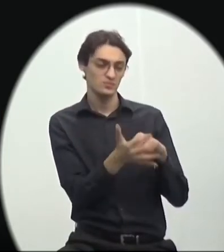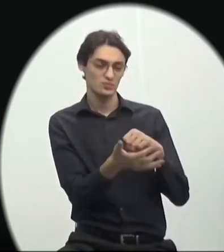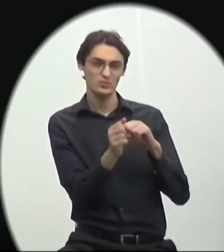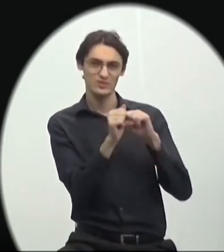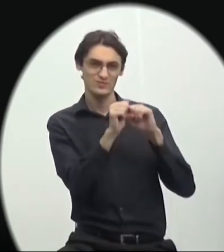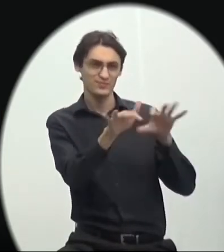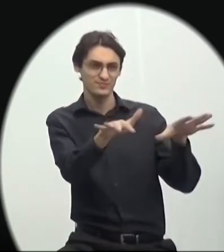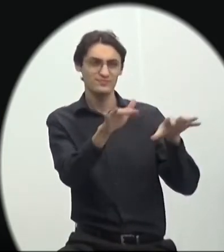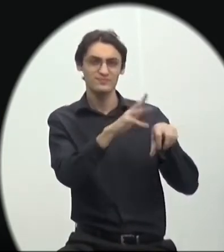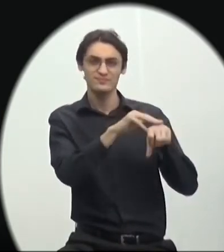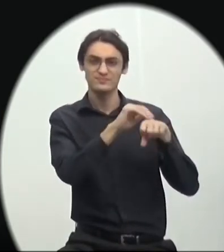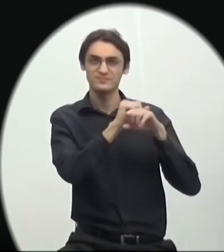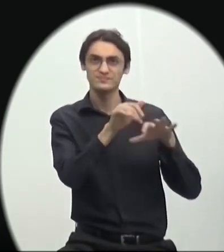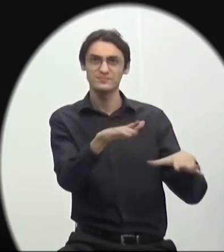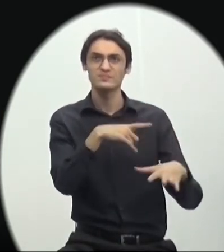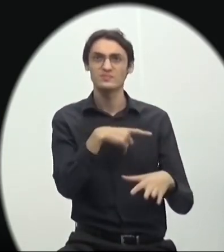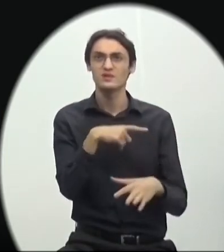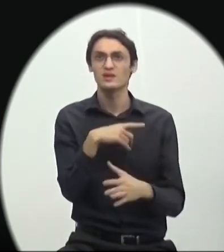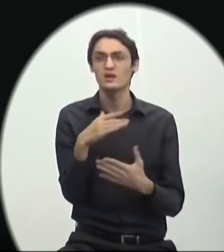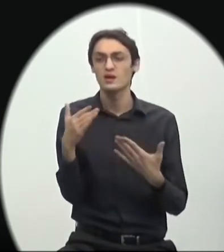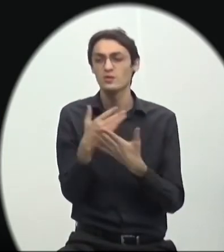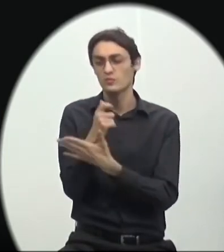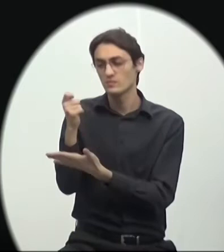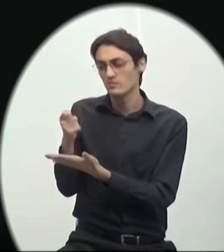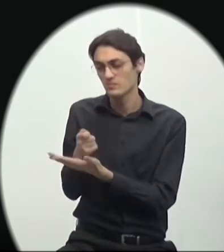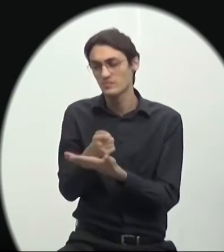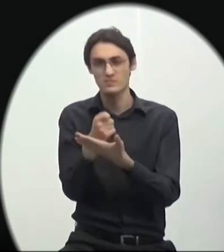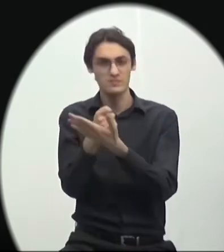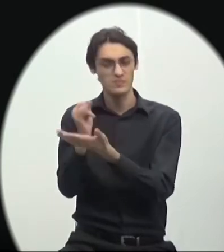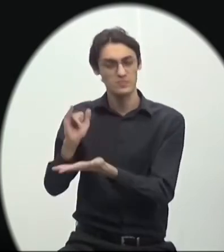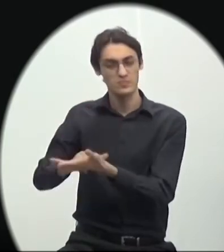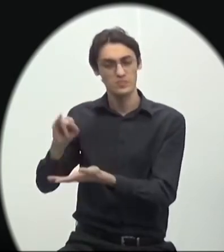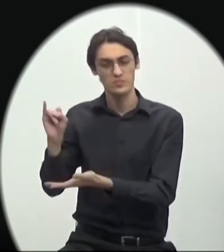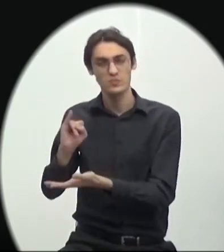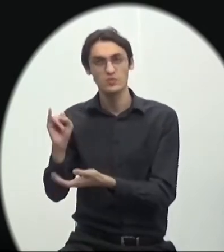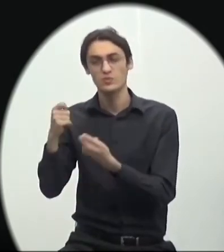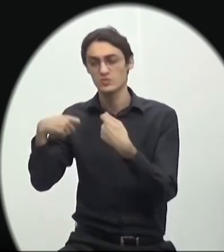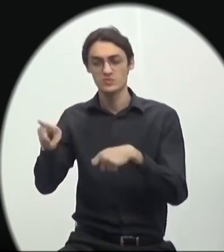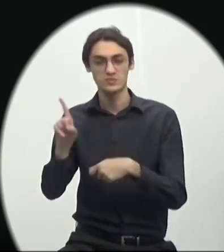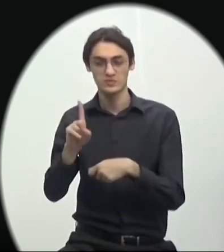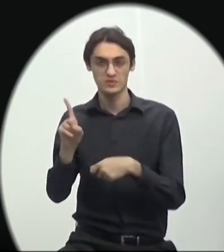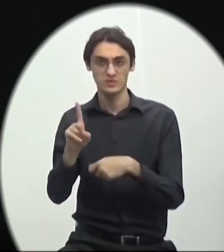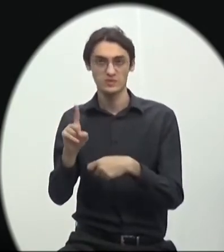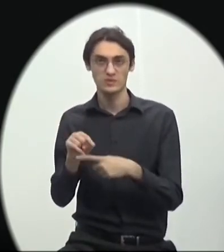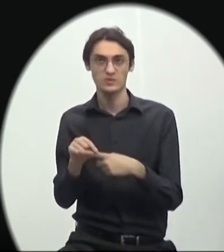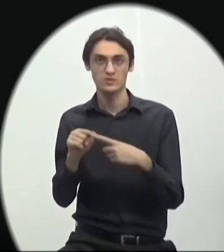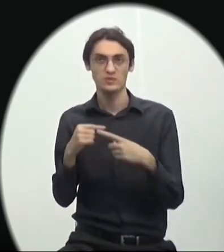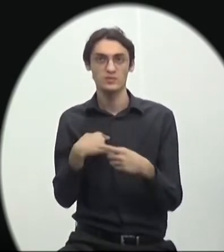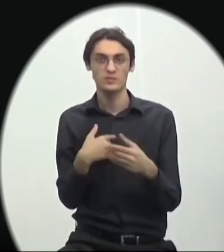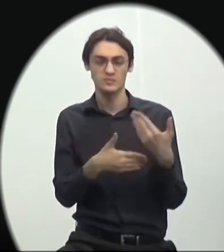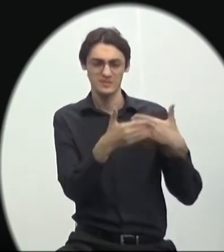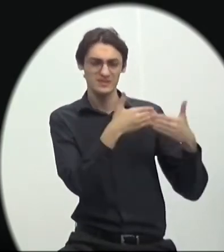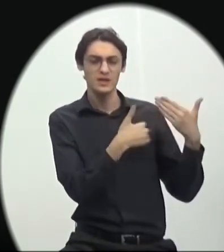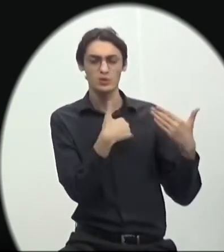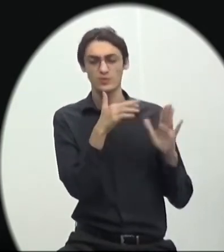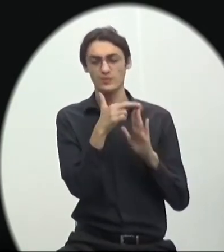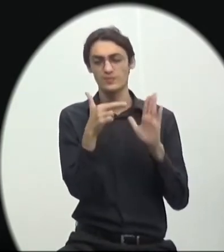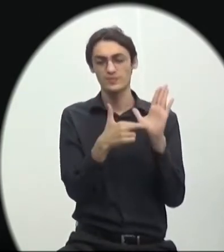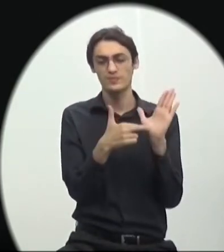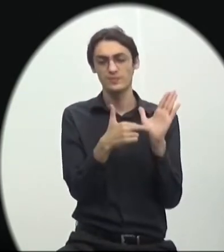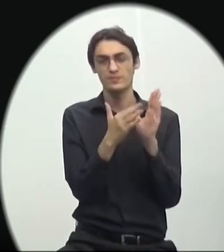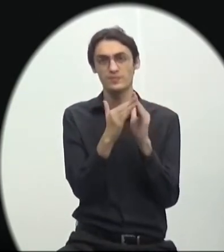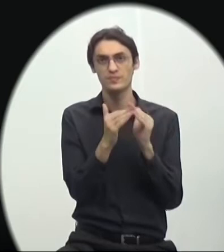houve prorrogação de pagamento de impostos. Eu até havia feito um requerimento antes do que eu